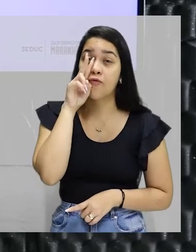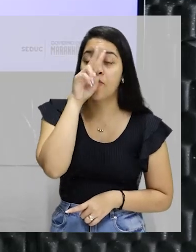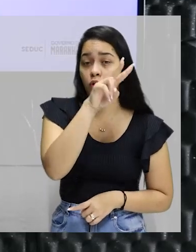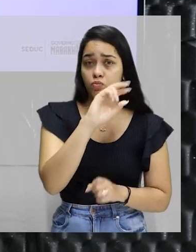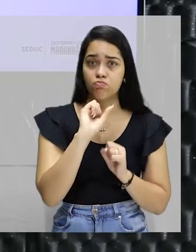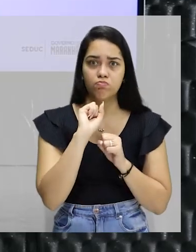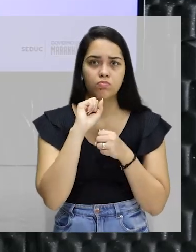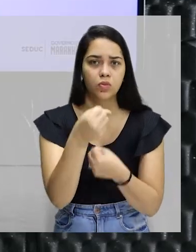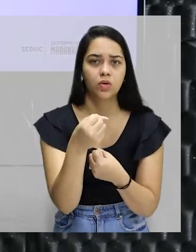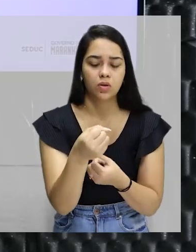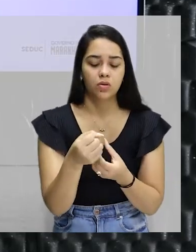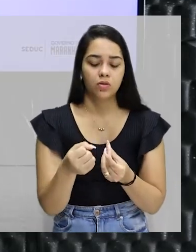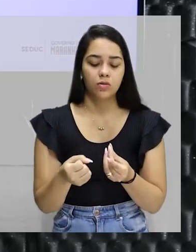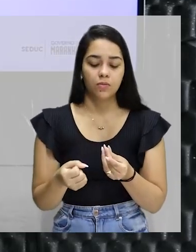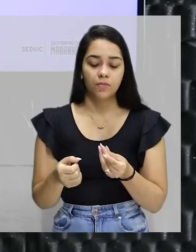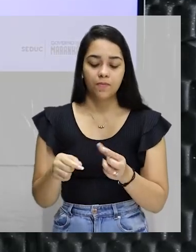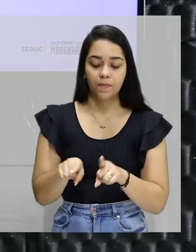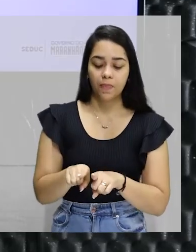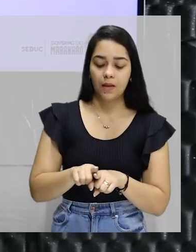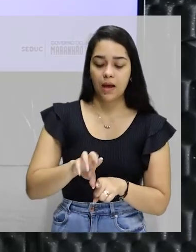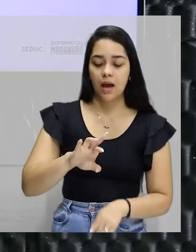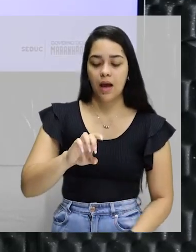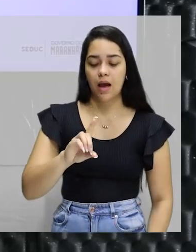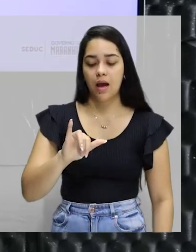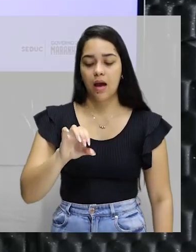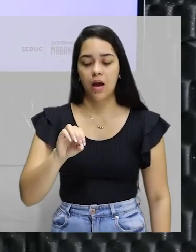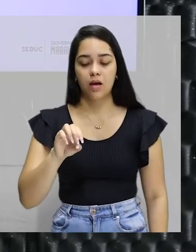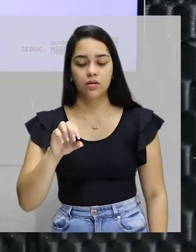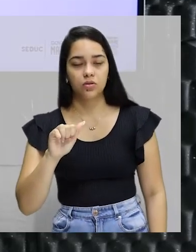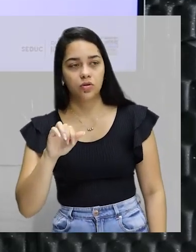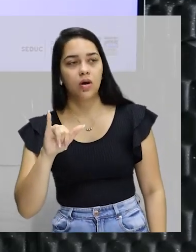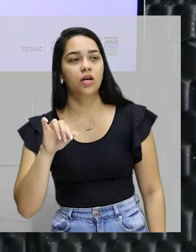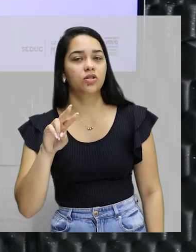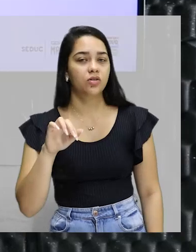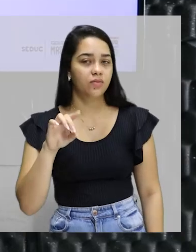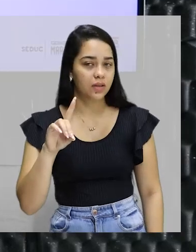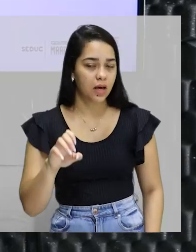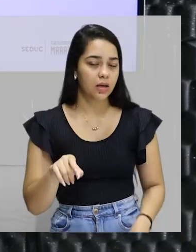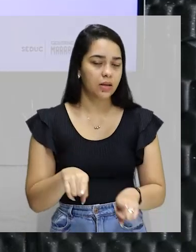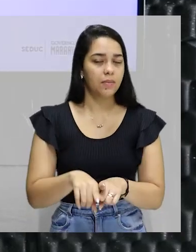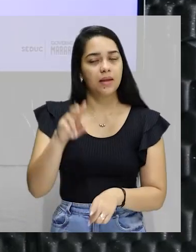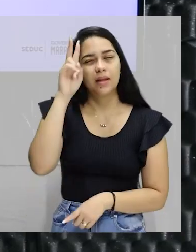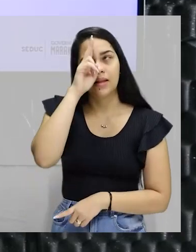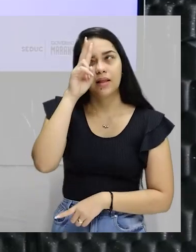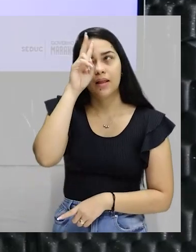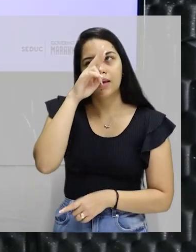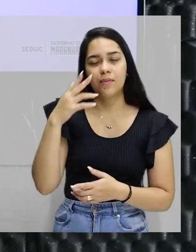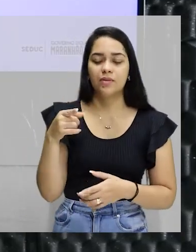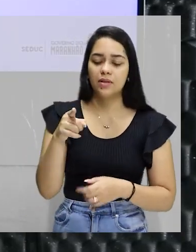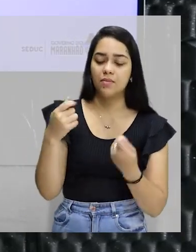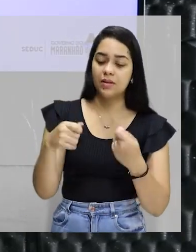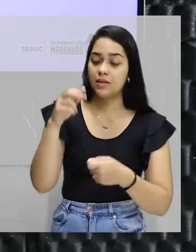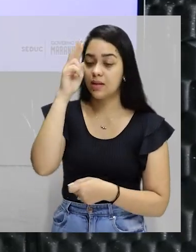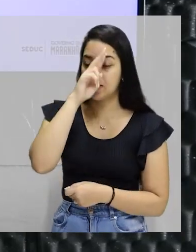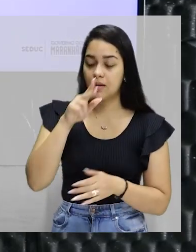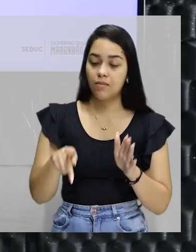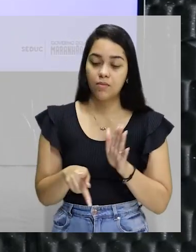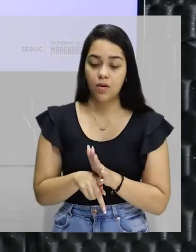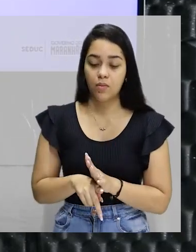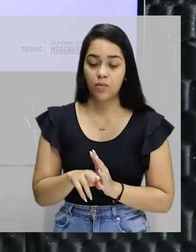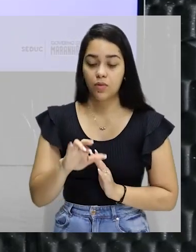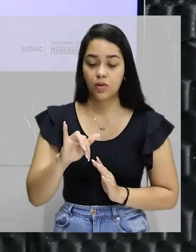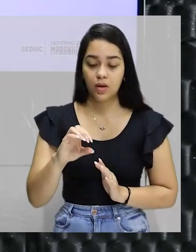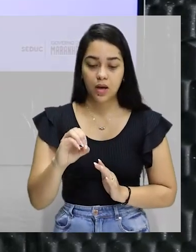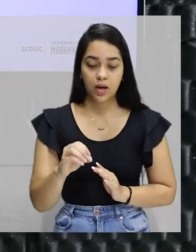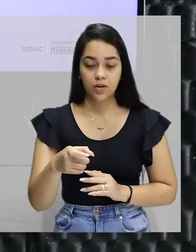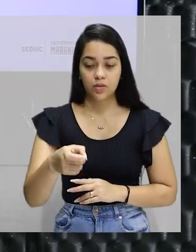poderosa, ok? A radioatividade, né, e quando você lembra de radioatividade, você deve estar lembrando dos raios X.